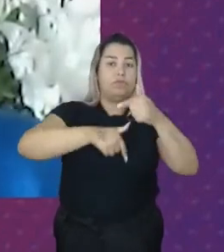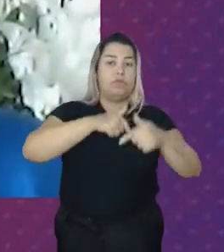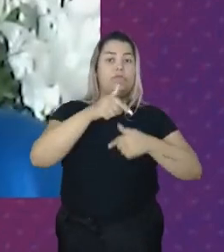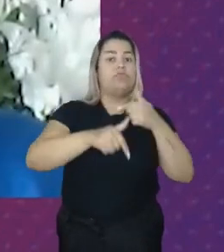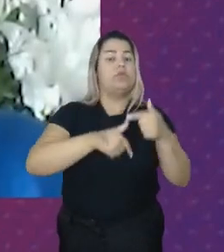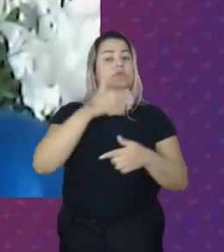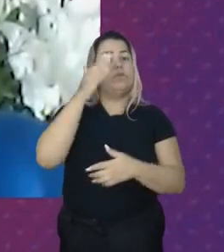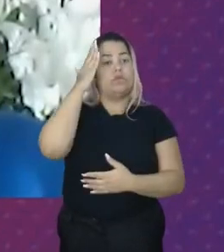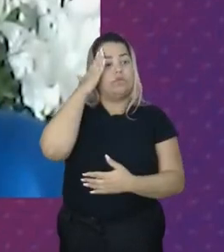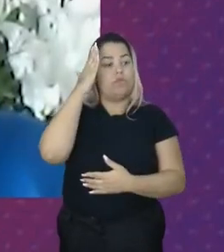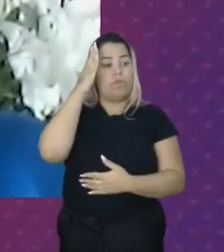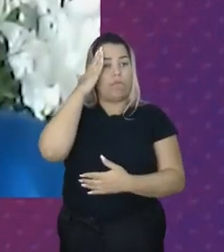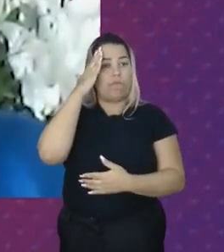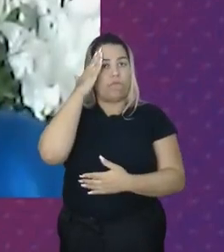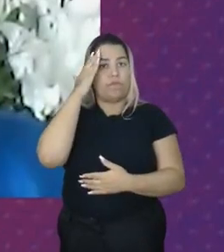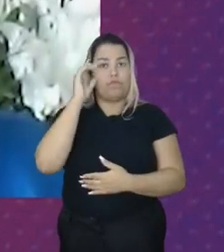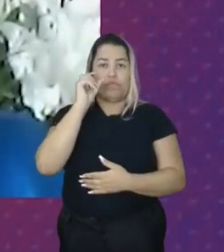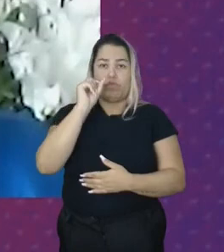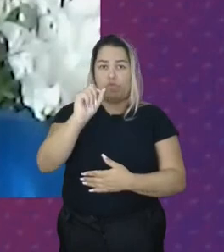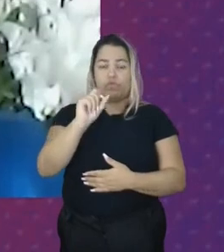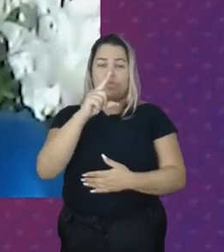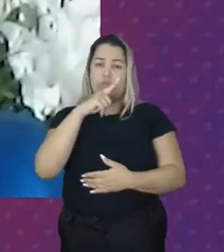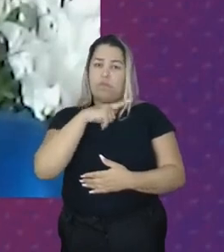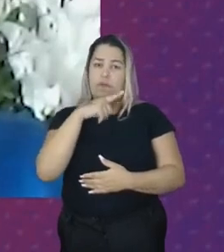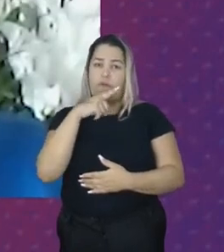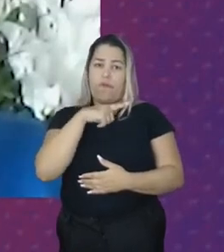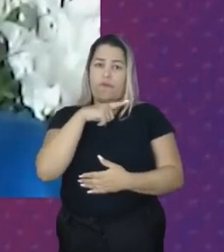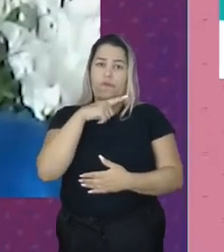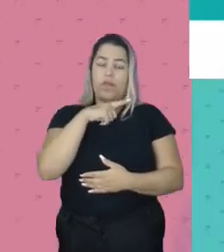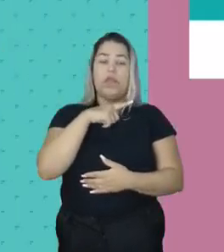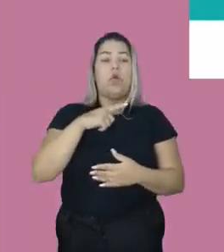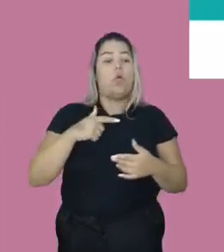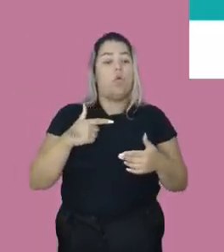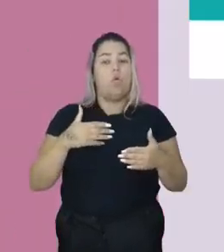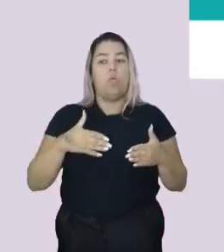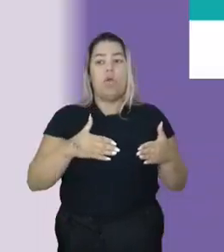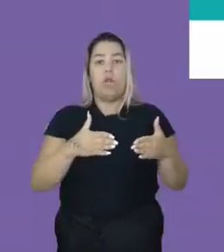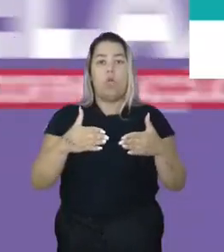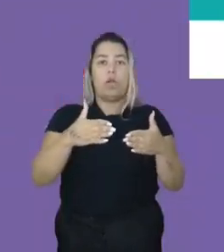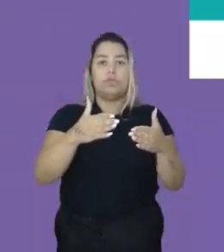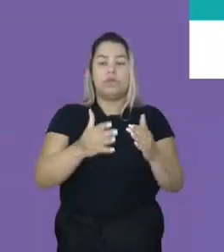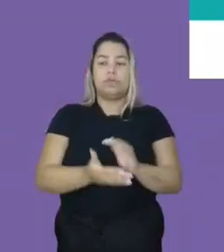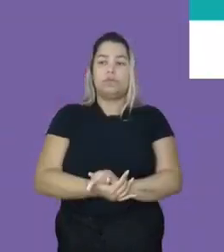sabe que elas têm ainda uma longa caminhada.